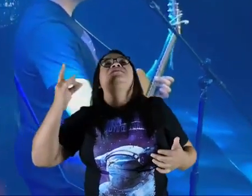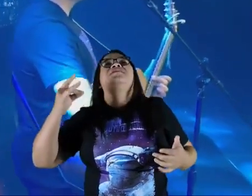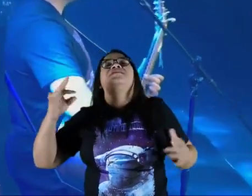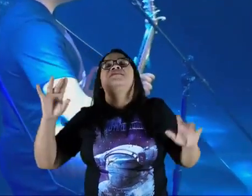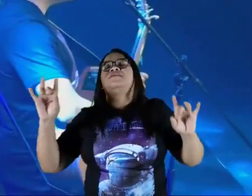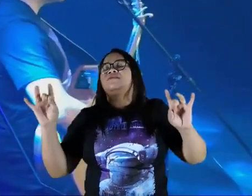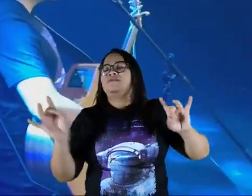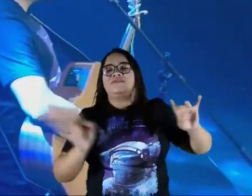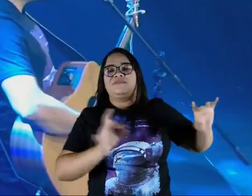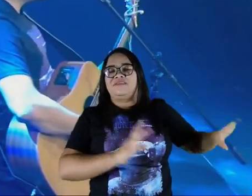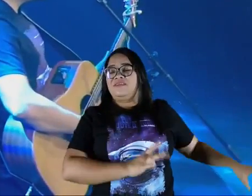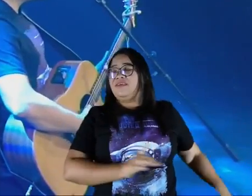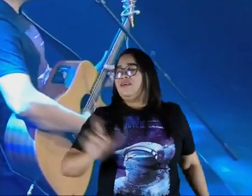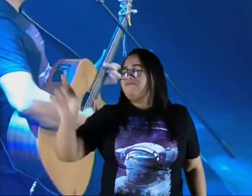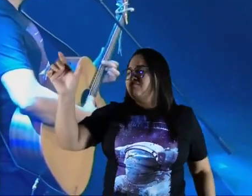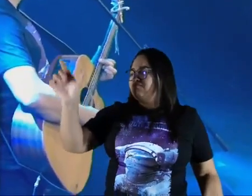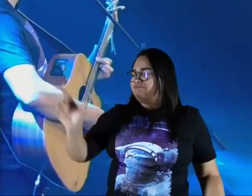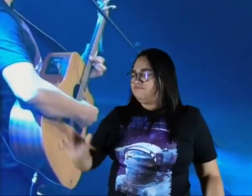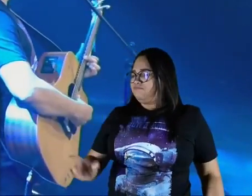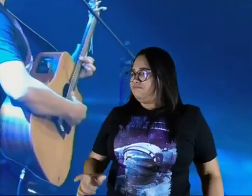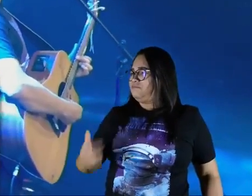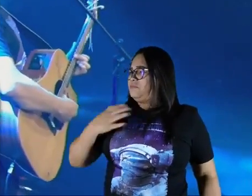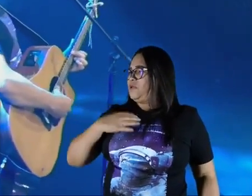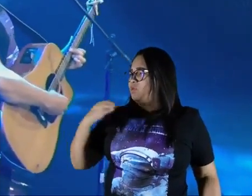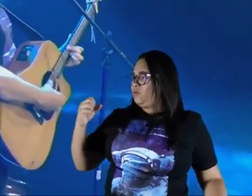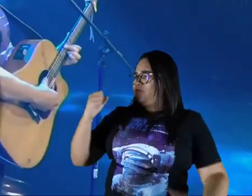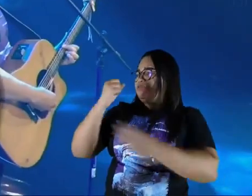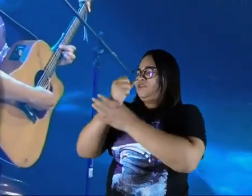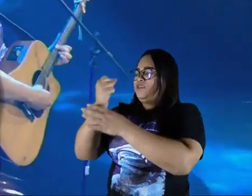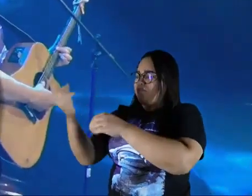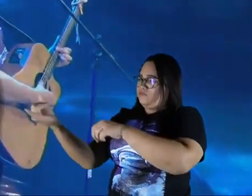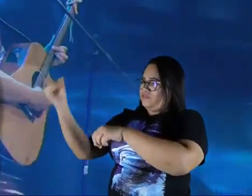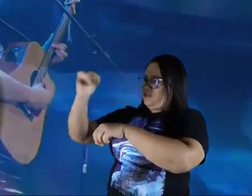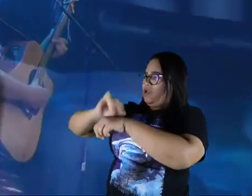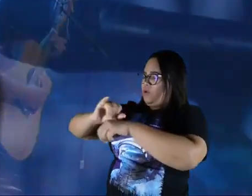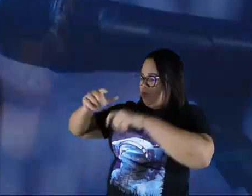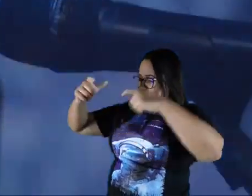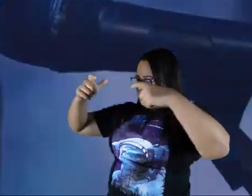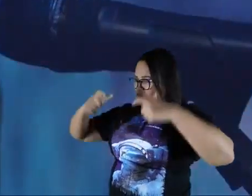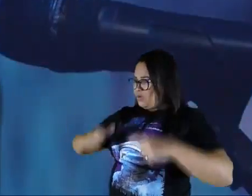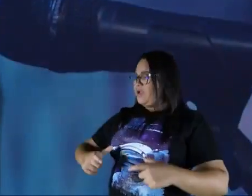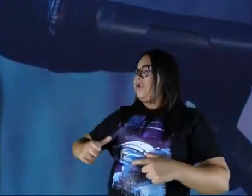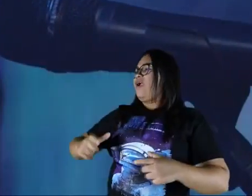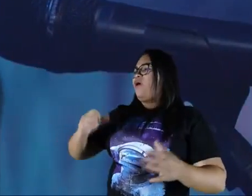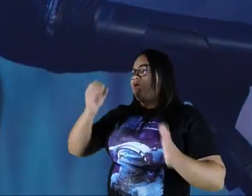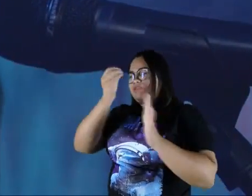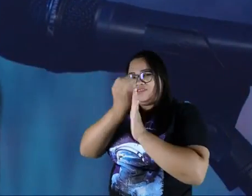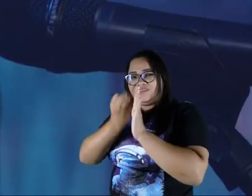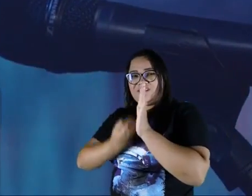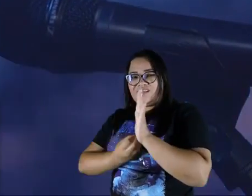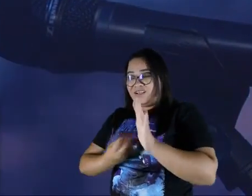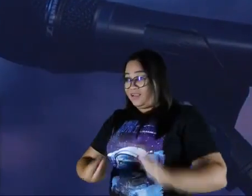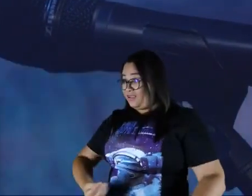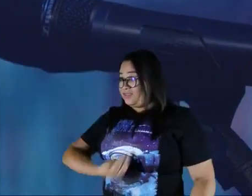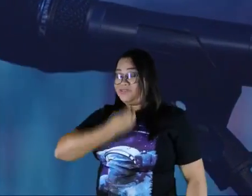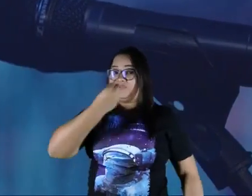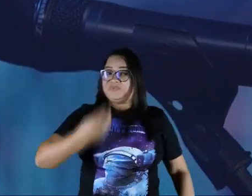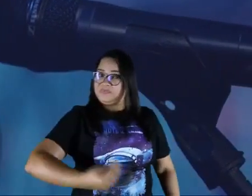És a minha capital, o meu lugar original, onde a